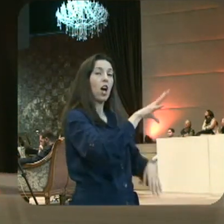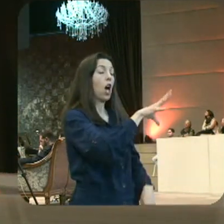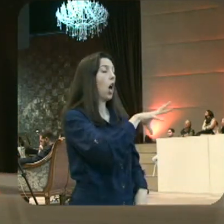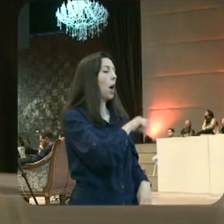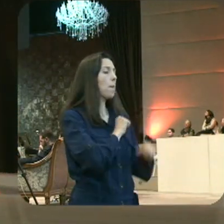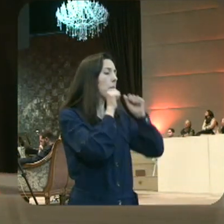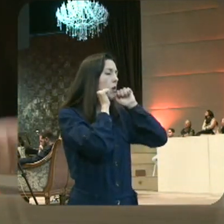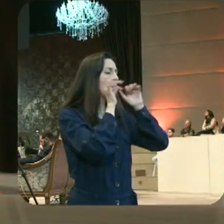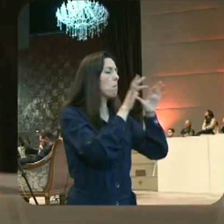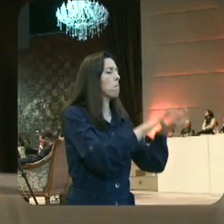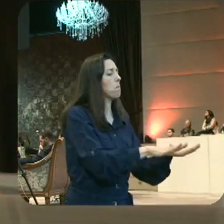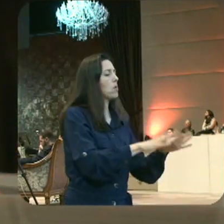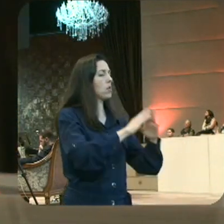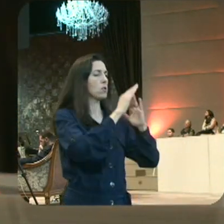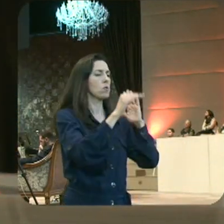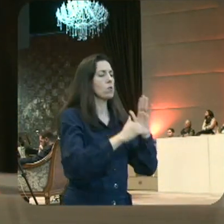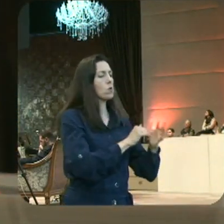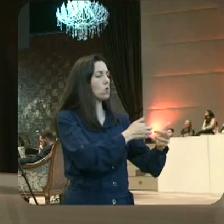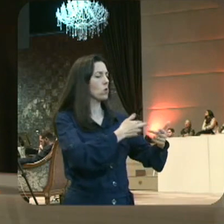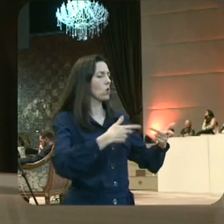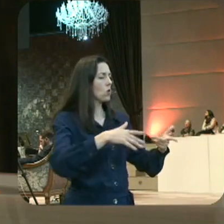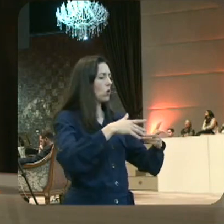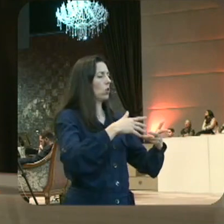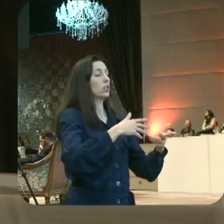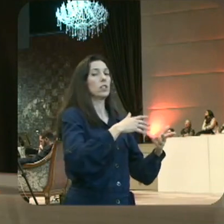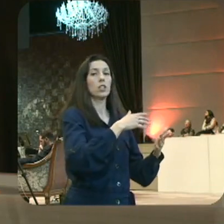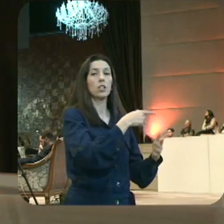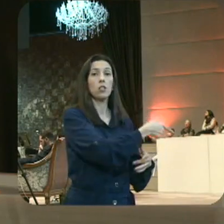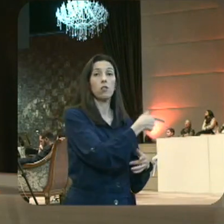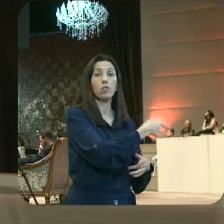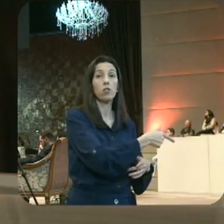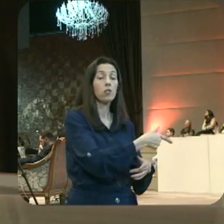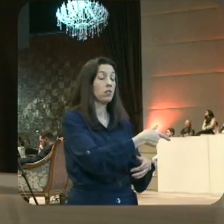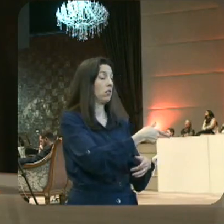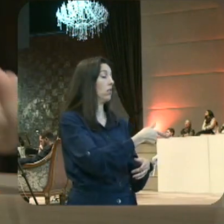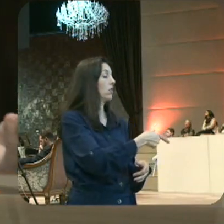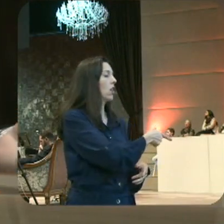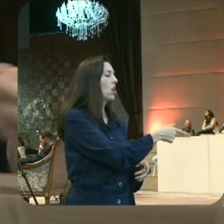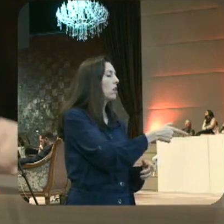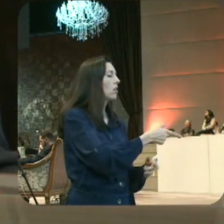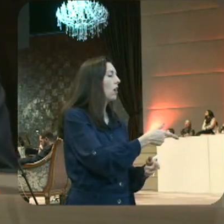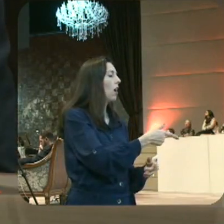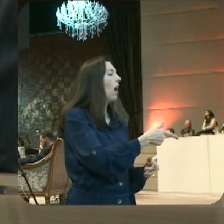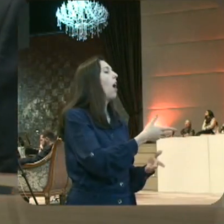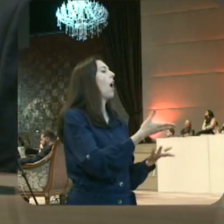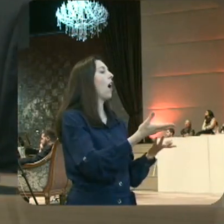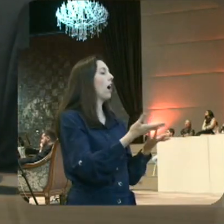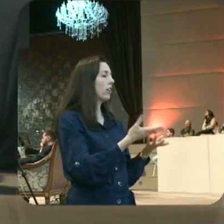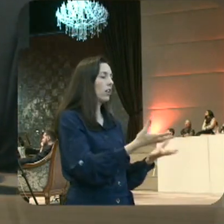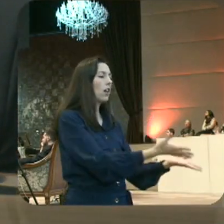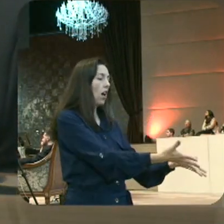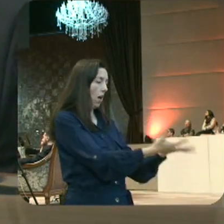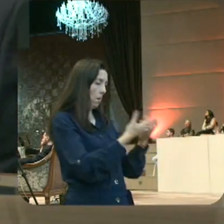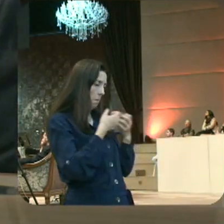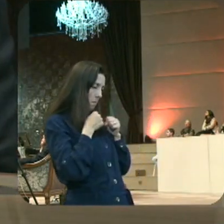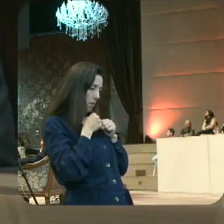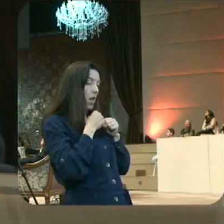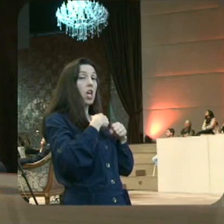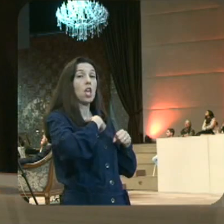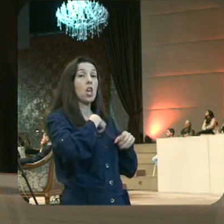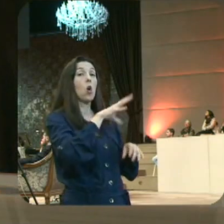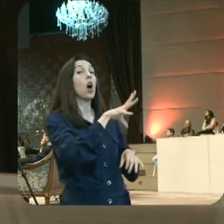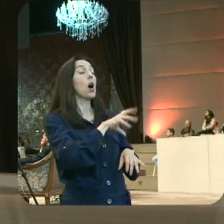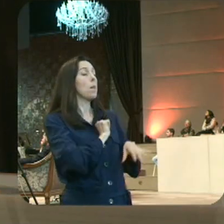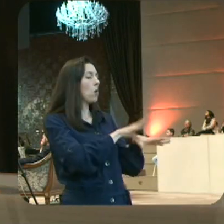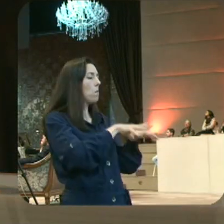bênçãos, a sua presença, o seu poder, por alguma coisa ou por alguém. E aí